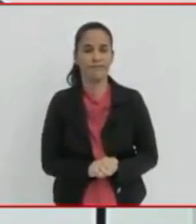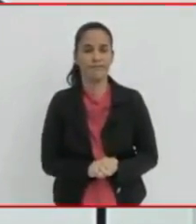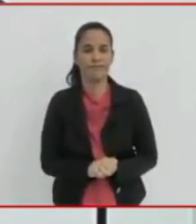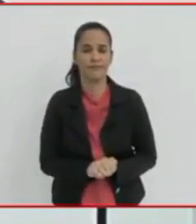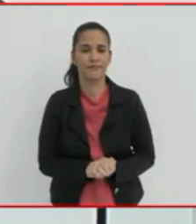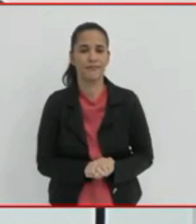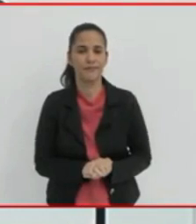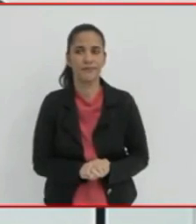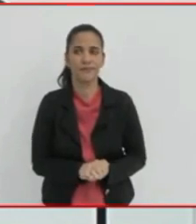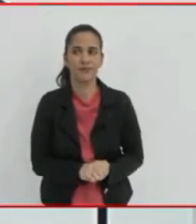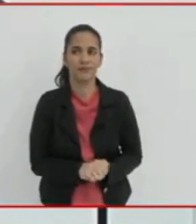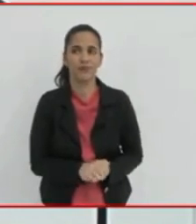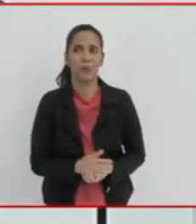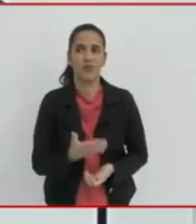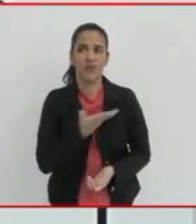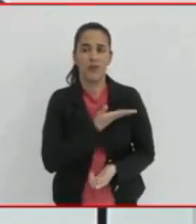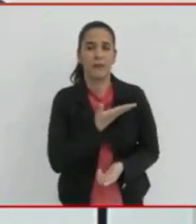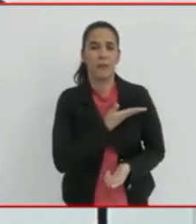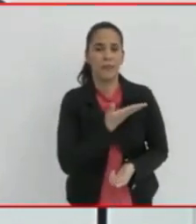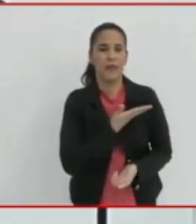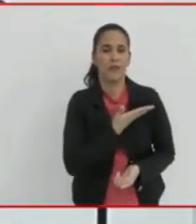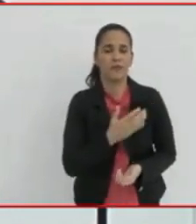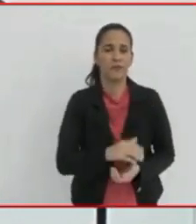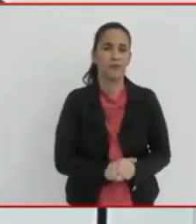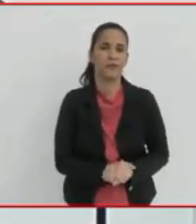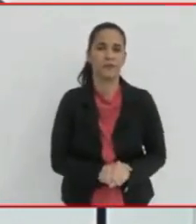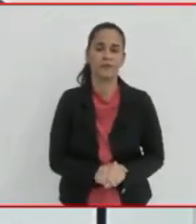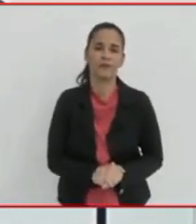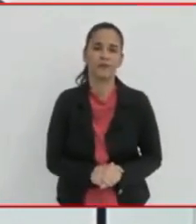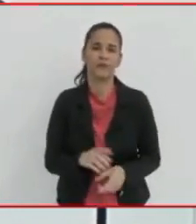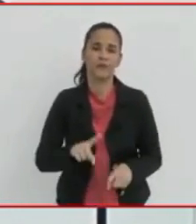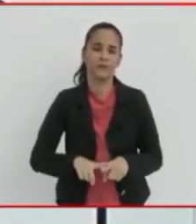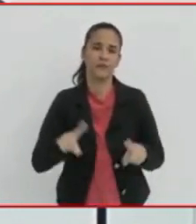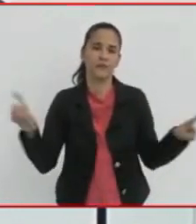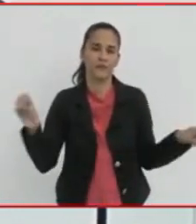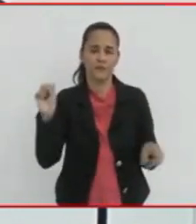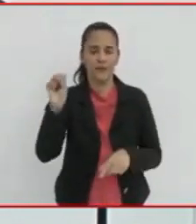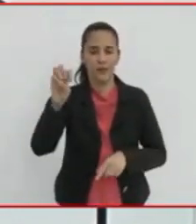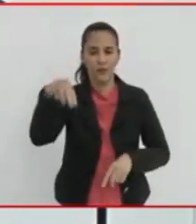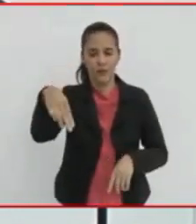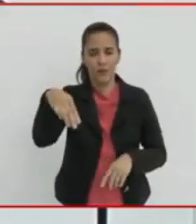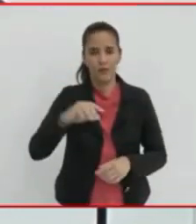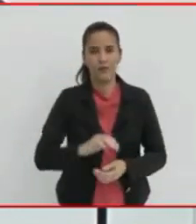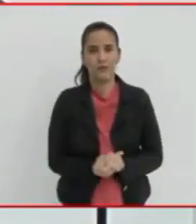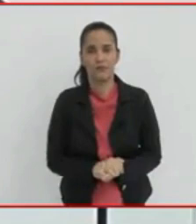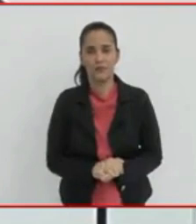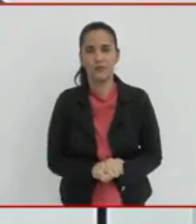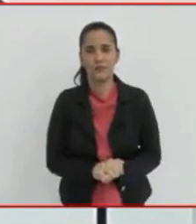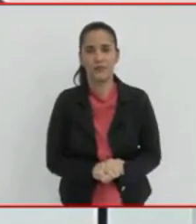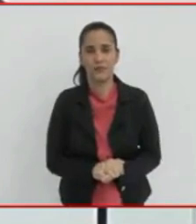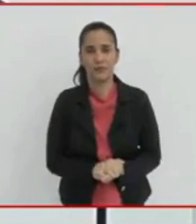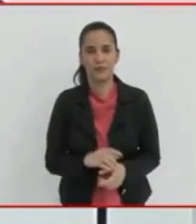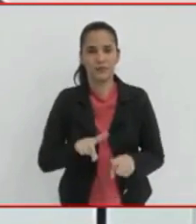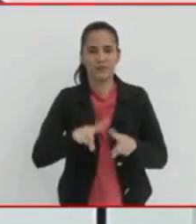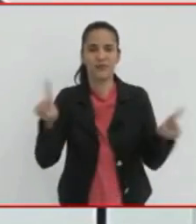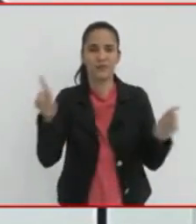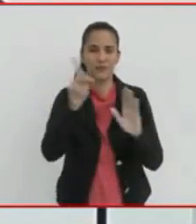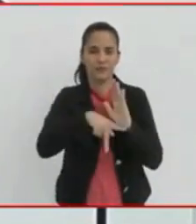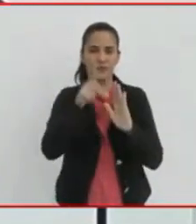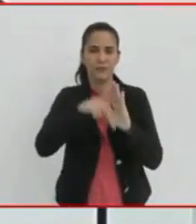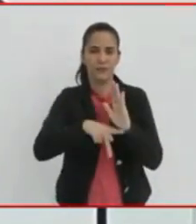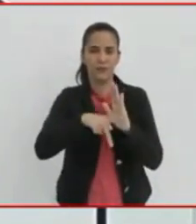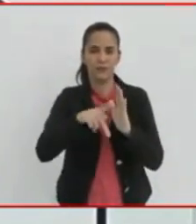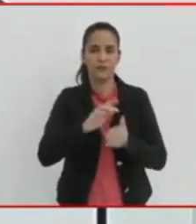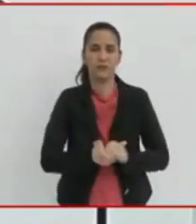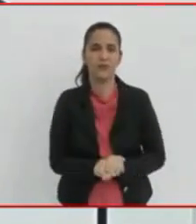colegas que se sintam afrontados mas sim é por goela abaixo que são mandados projetos da Prefeitura aqui para essa